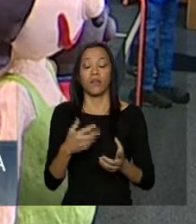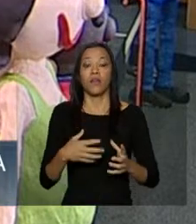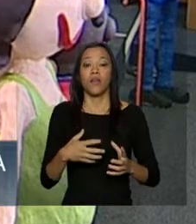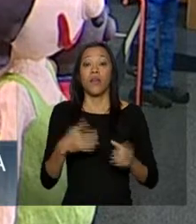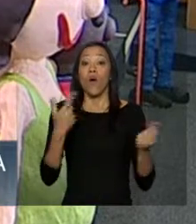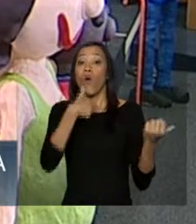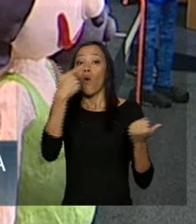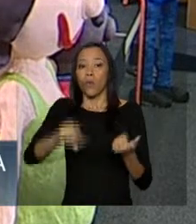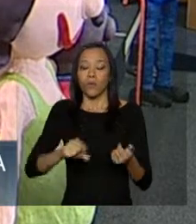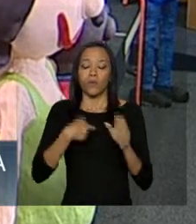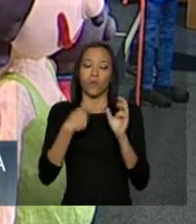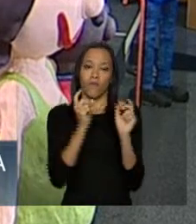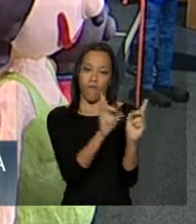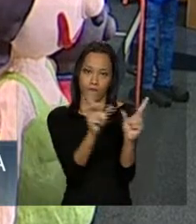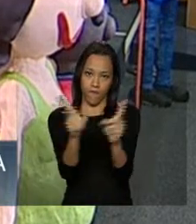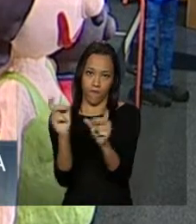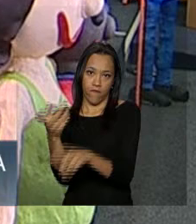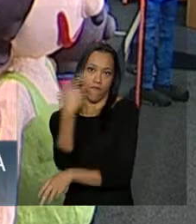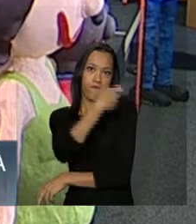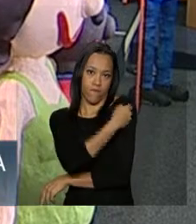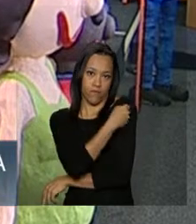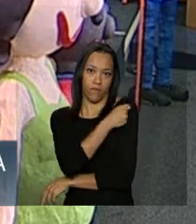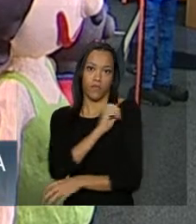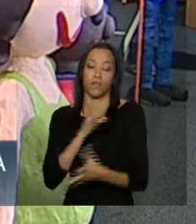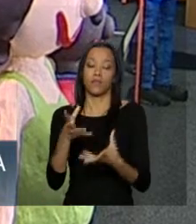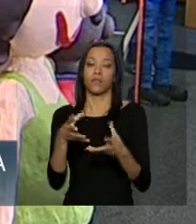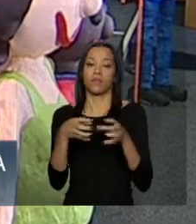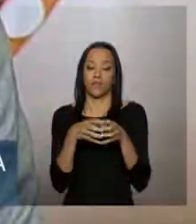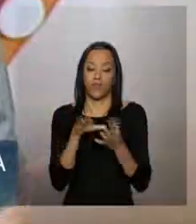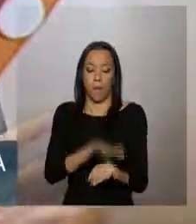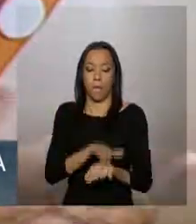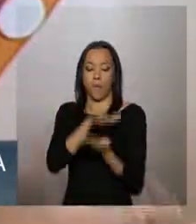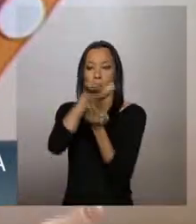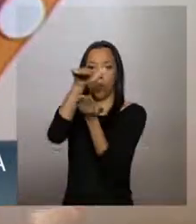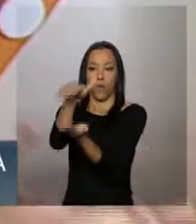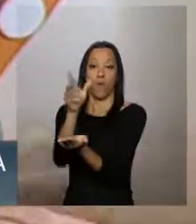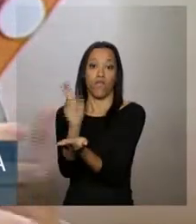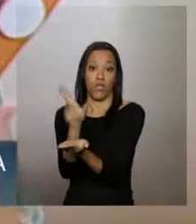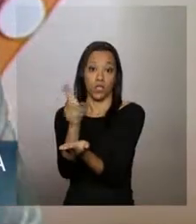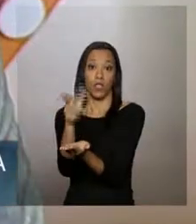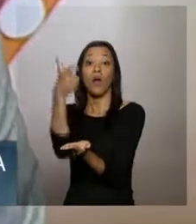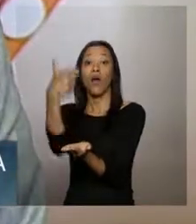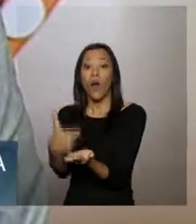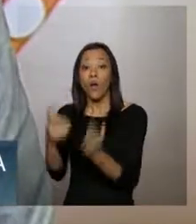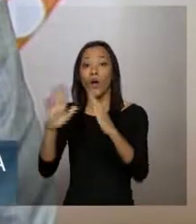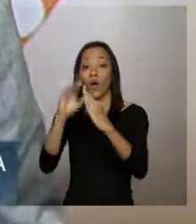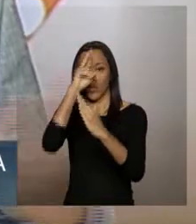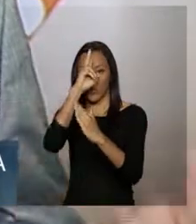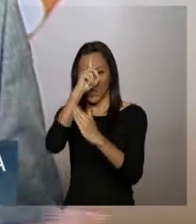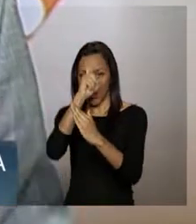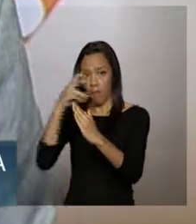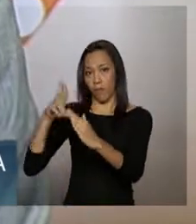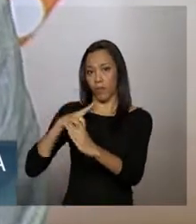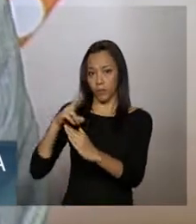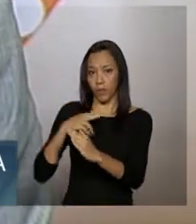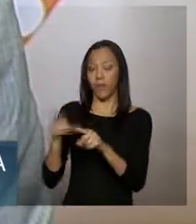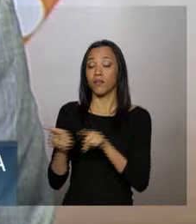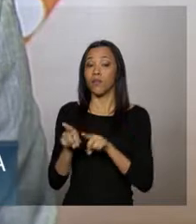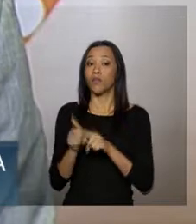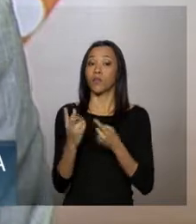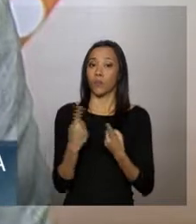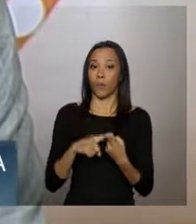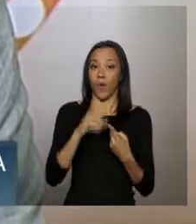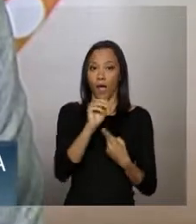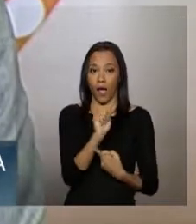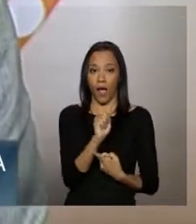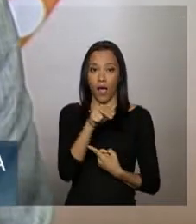vacinas vendidas na rede privada, né, para que fique de forma muito segura, tanto a nossa Secretaria de Vigilância como a Anvisa, as vigilâncias sanitárias, trabalham